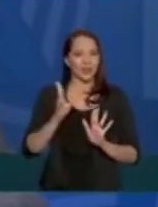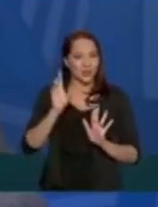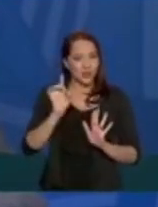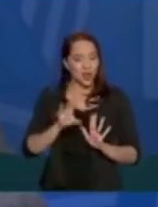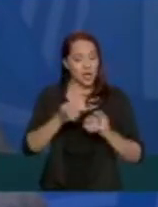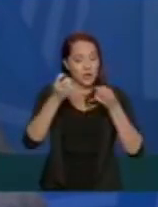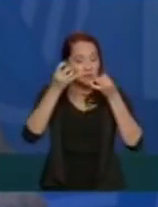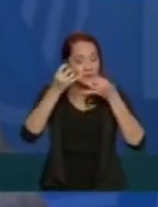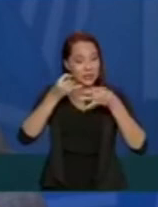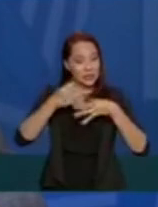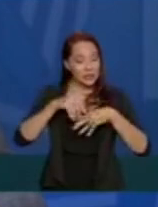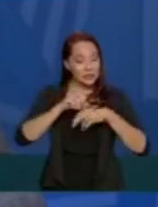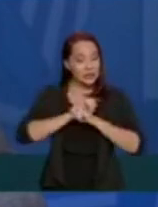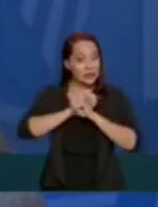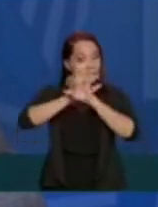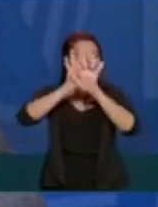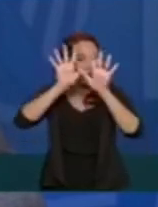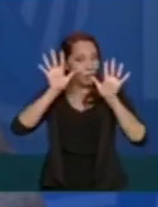bem sedimentado,